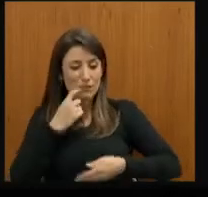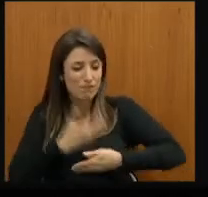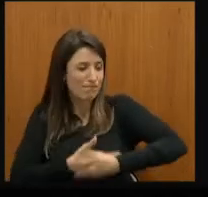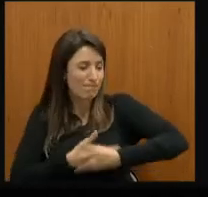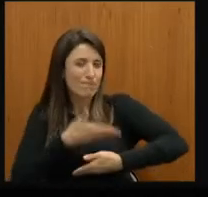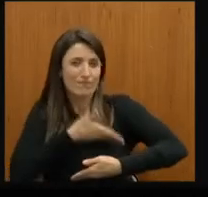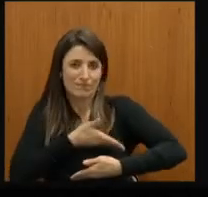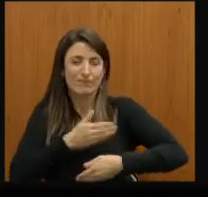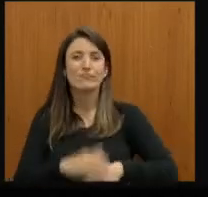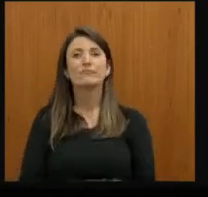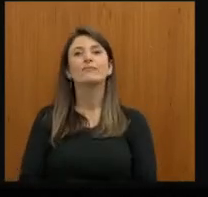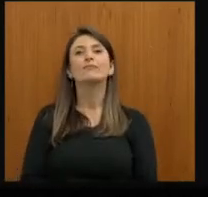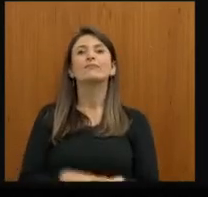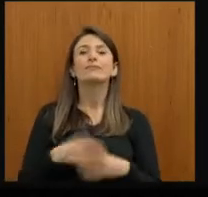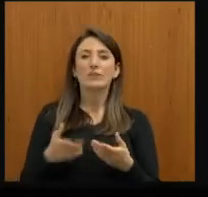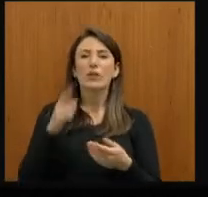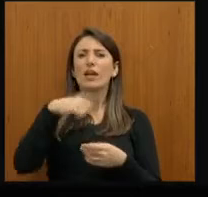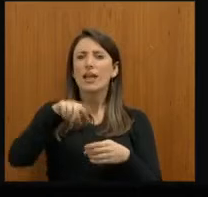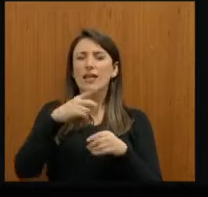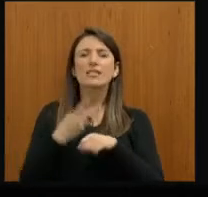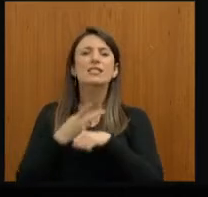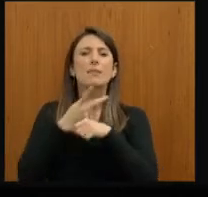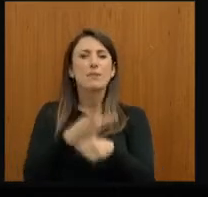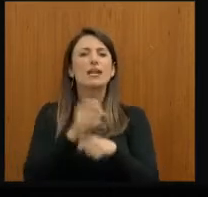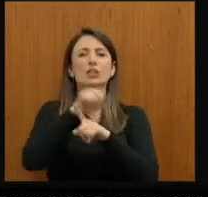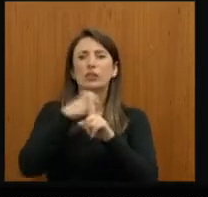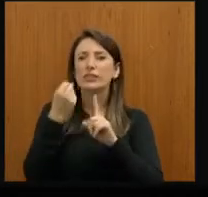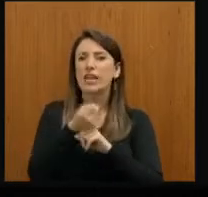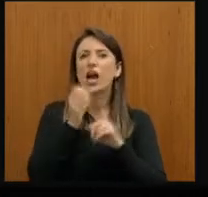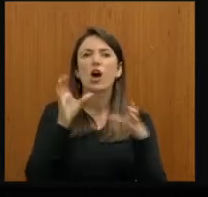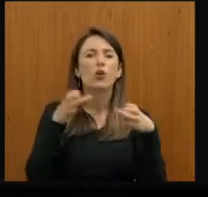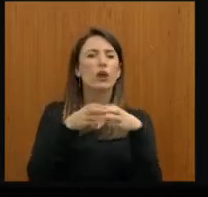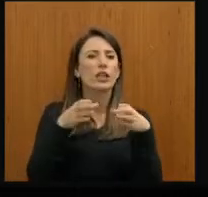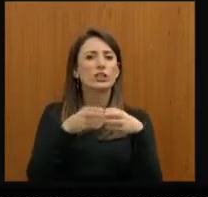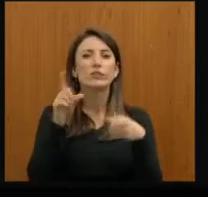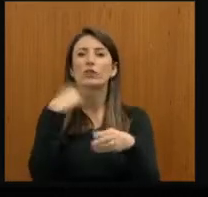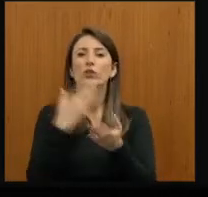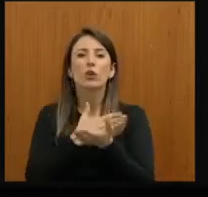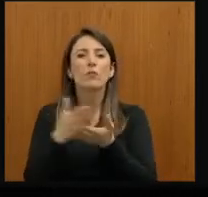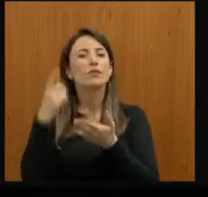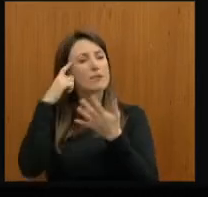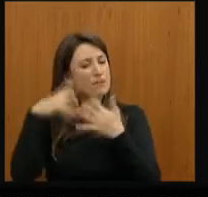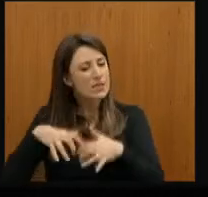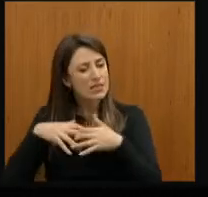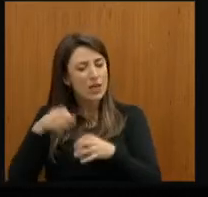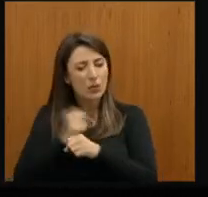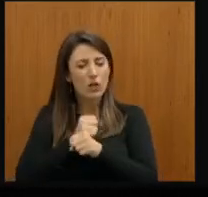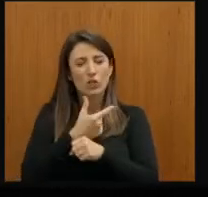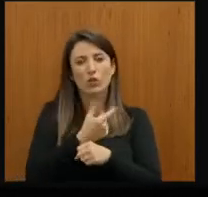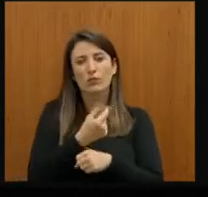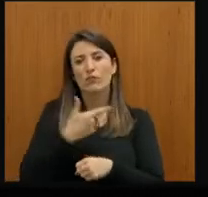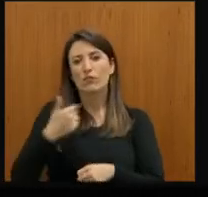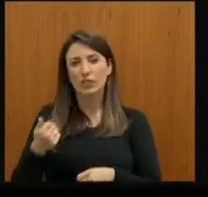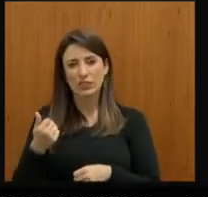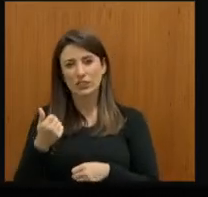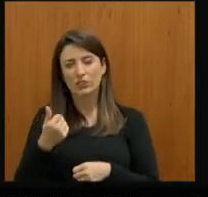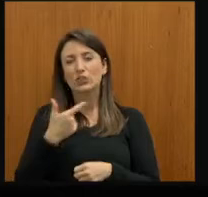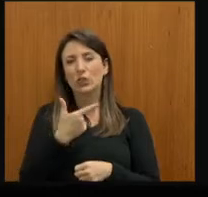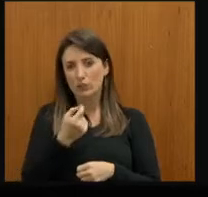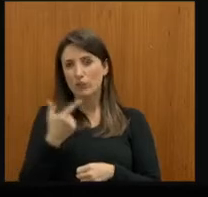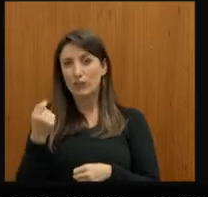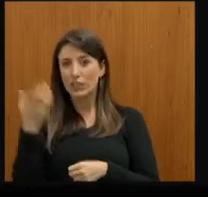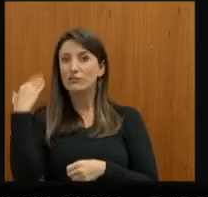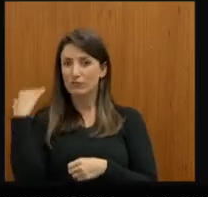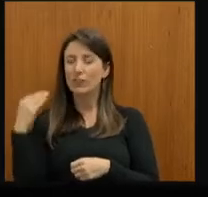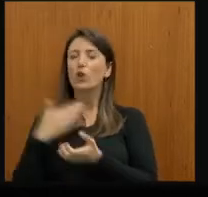coletivas nós começamos a pena em 2020 né é uma criação de uma coordenação